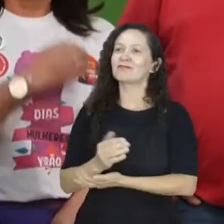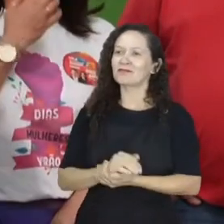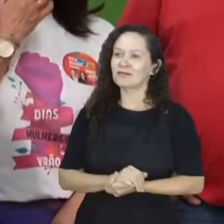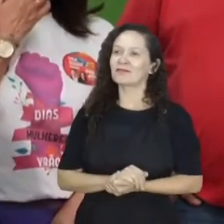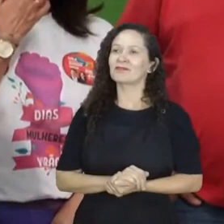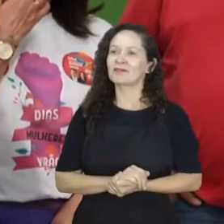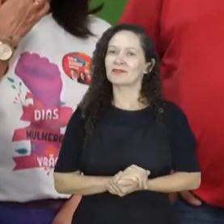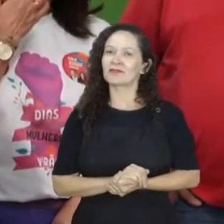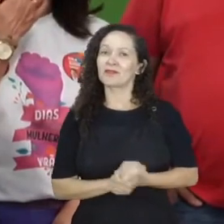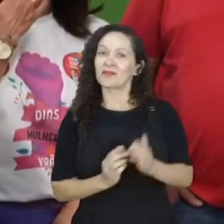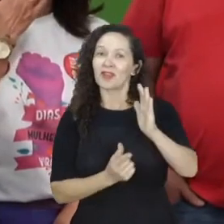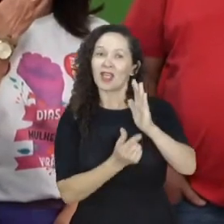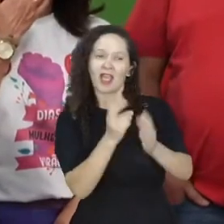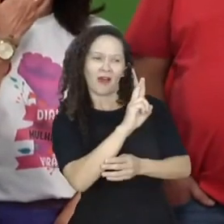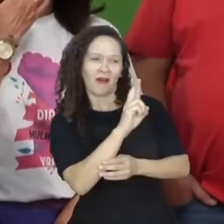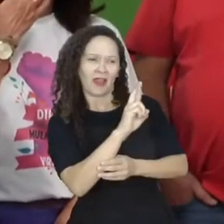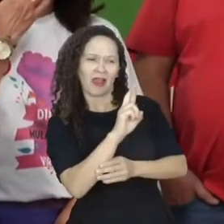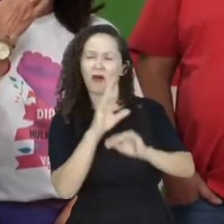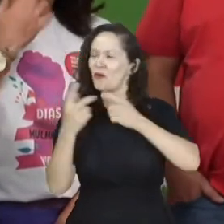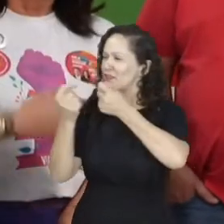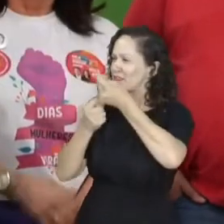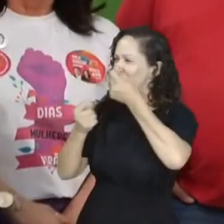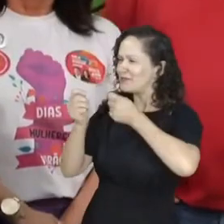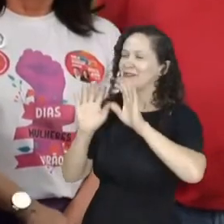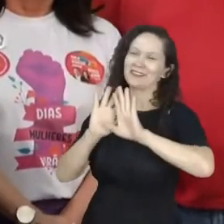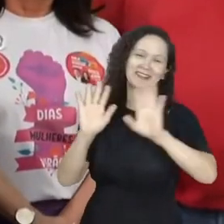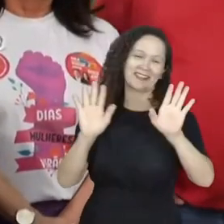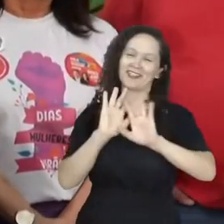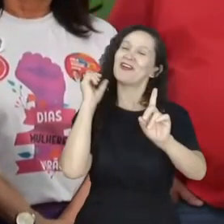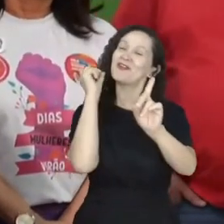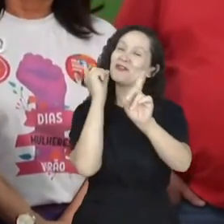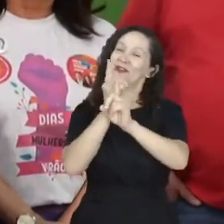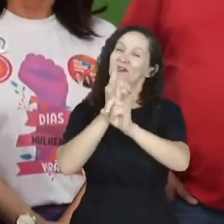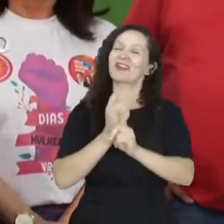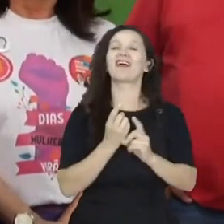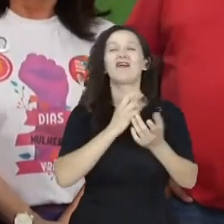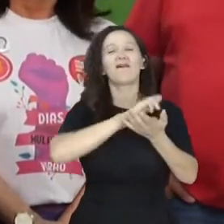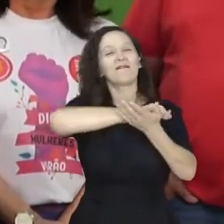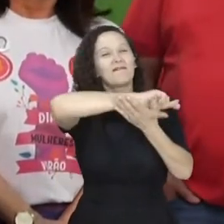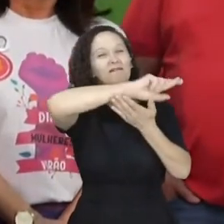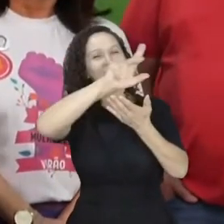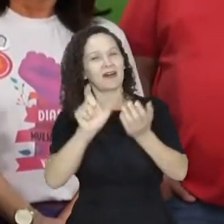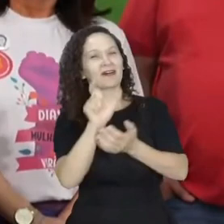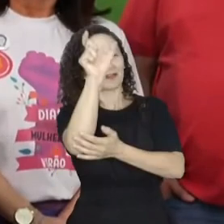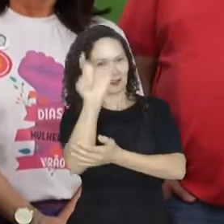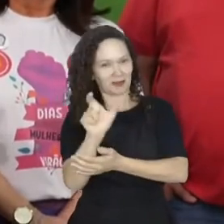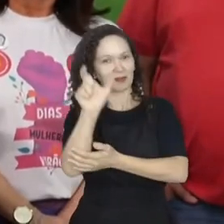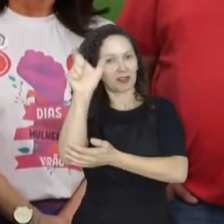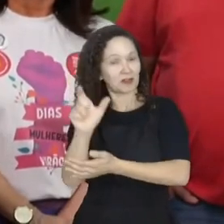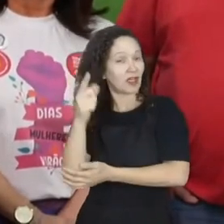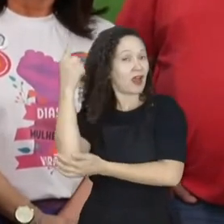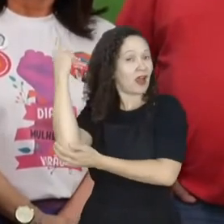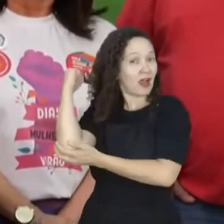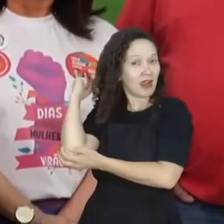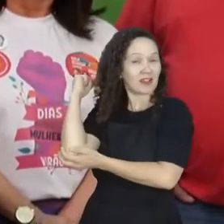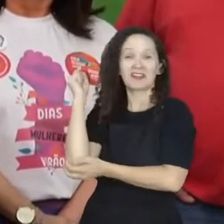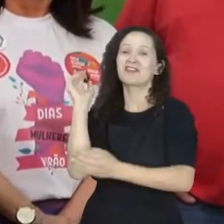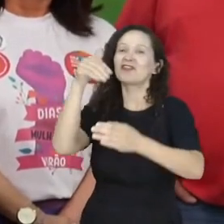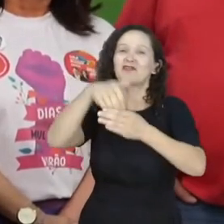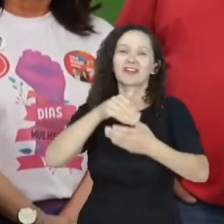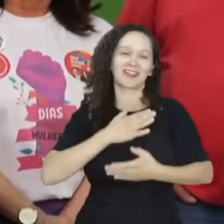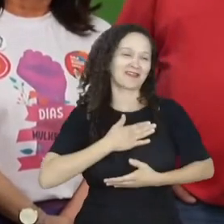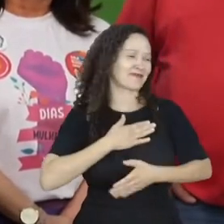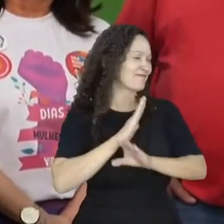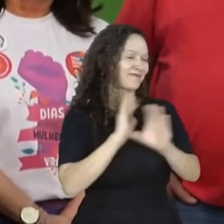Plano Real. Os economistas, vou me encontrar com muita gente. Com muita gente que outrora não votava em